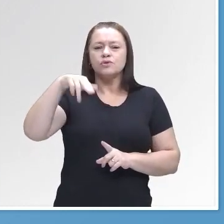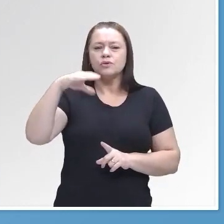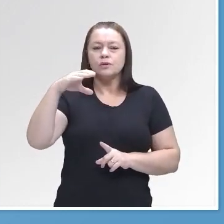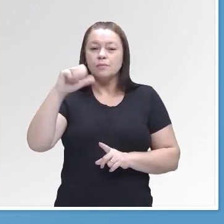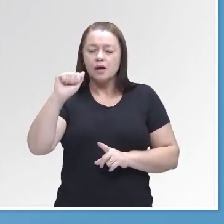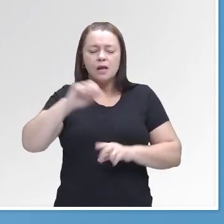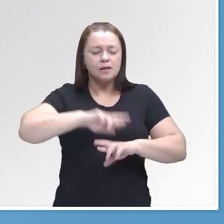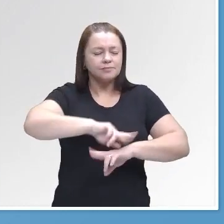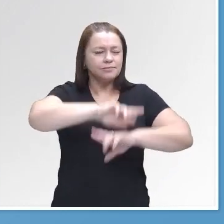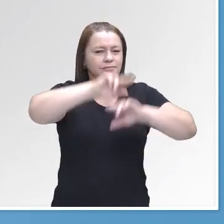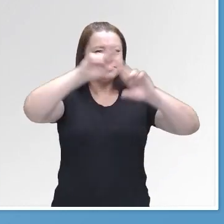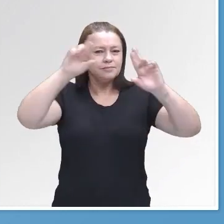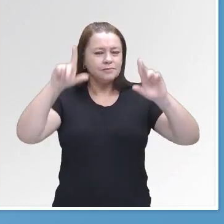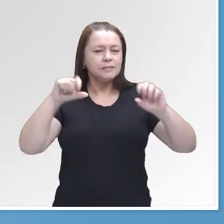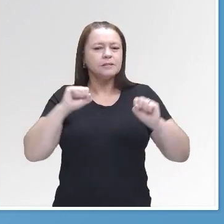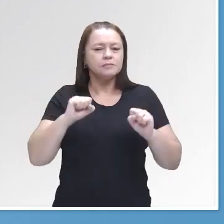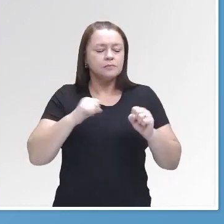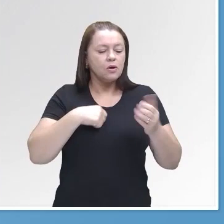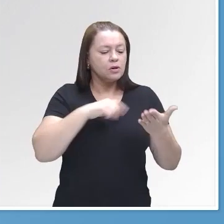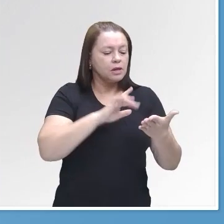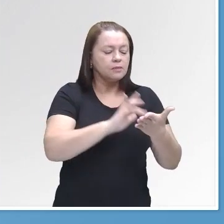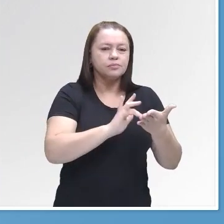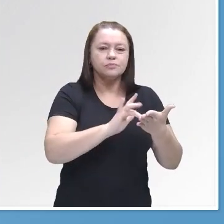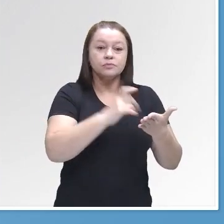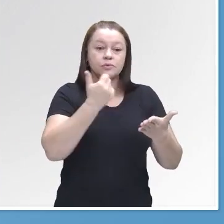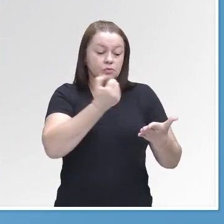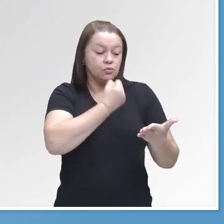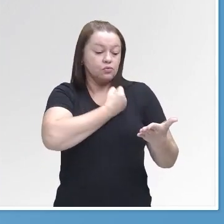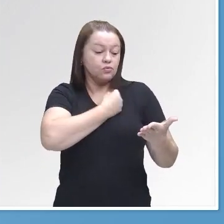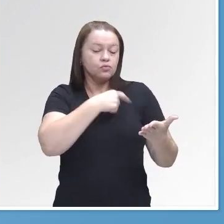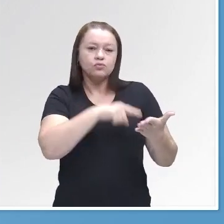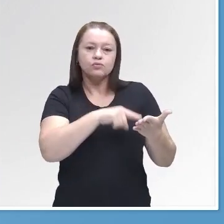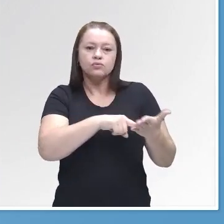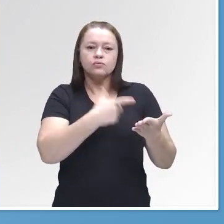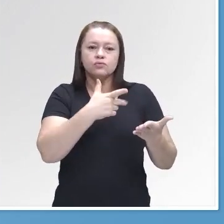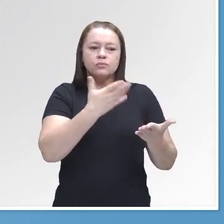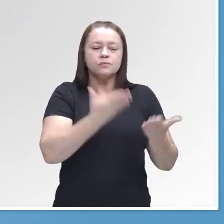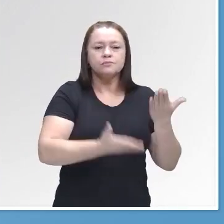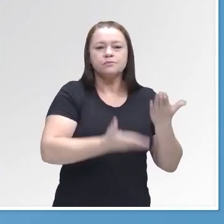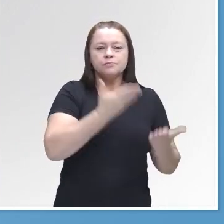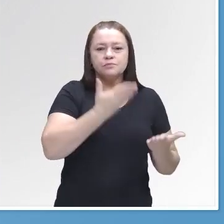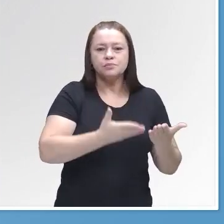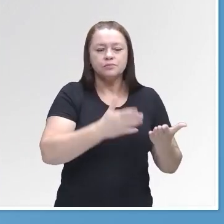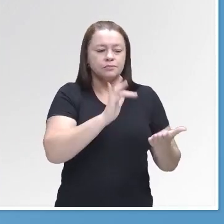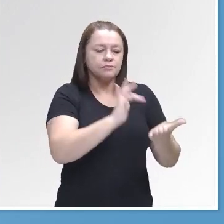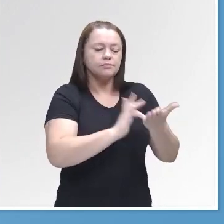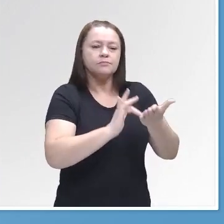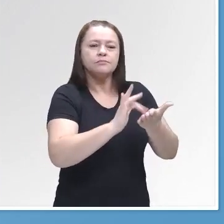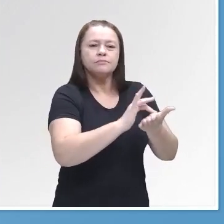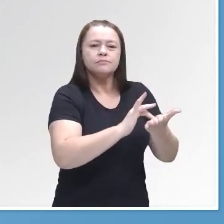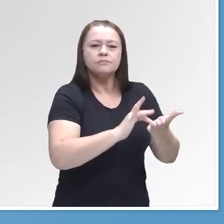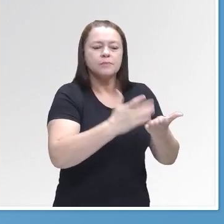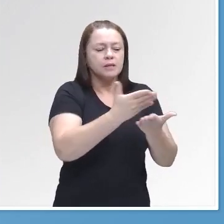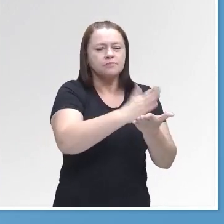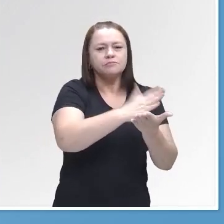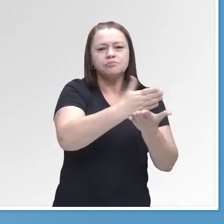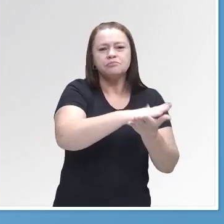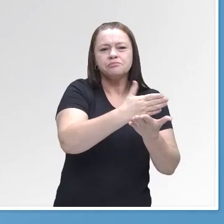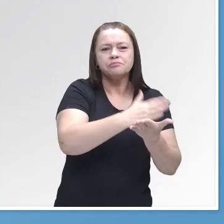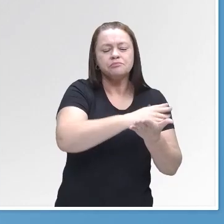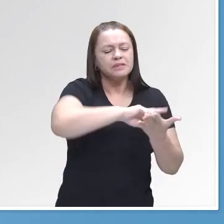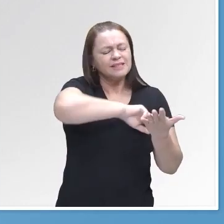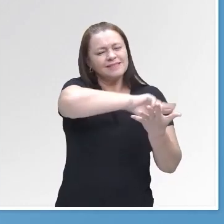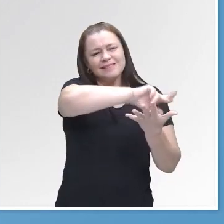ser digitais, eletrônicas, mecânicas, híbridas,